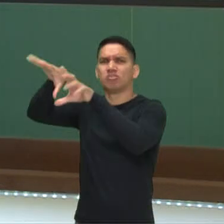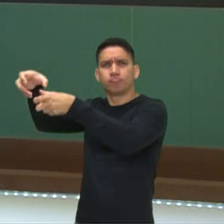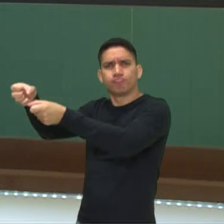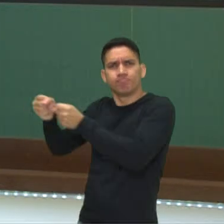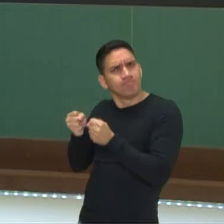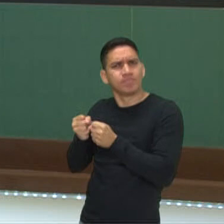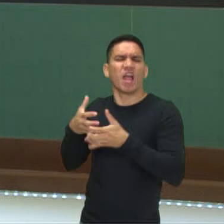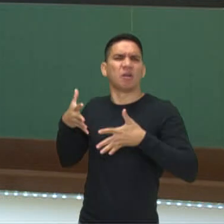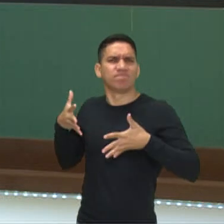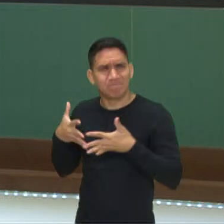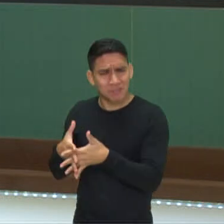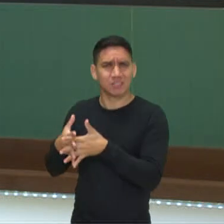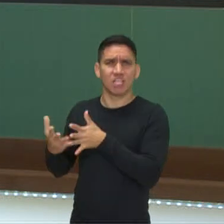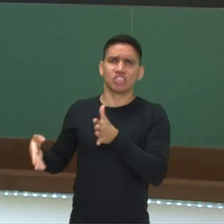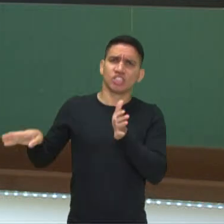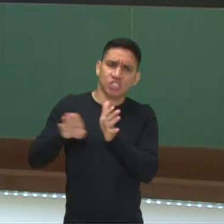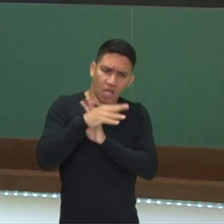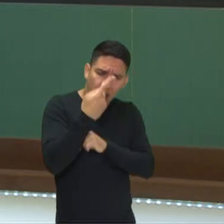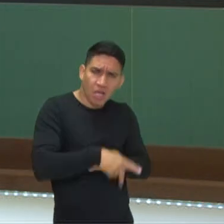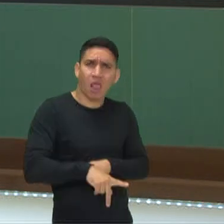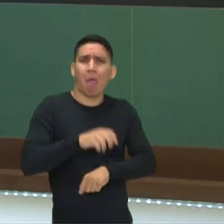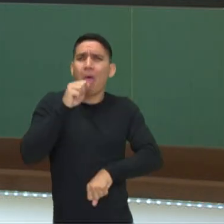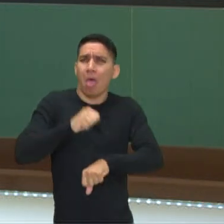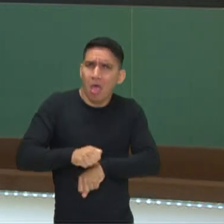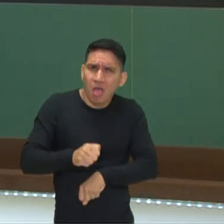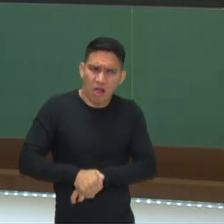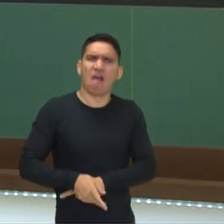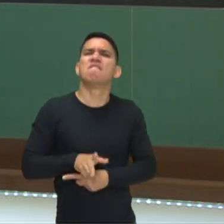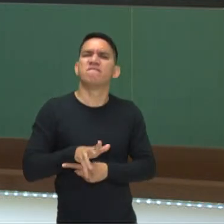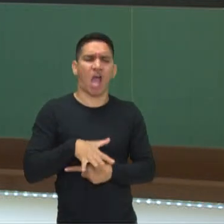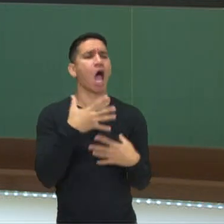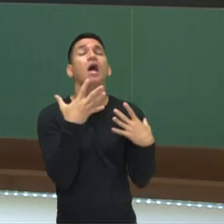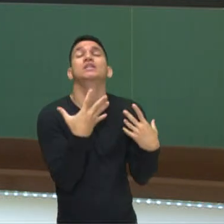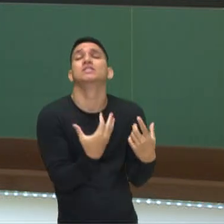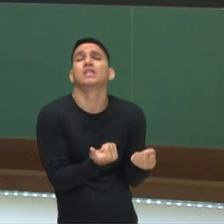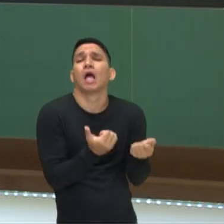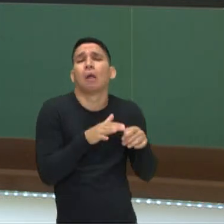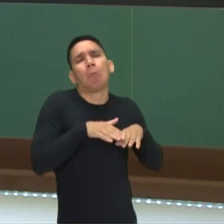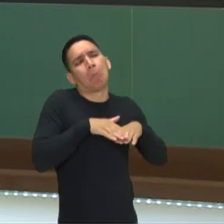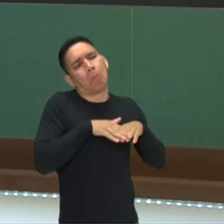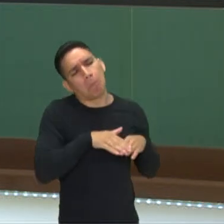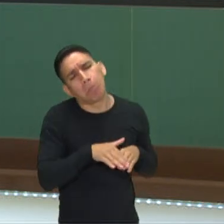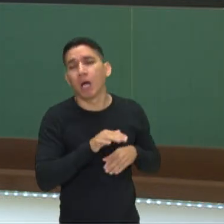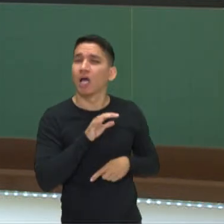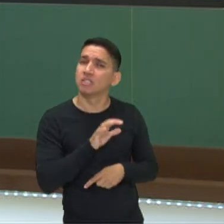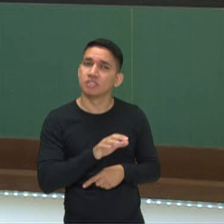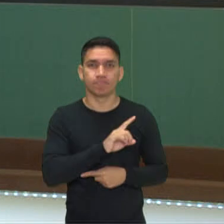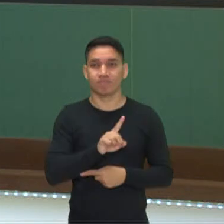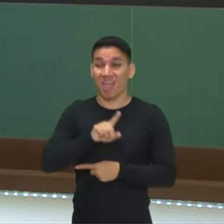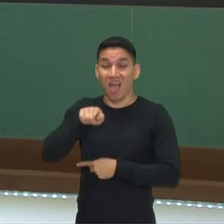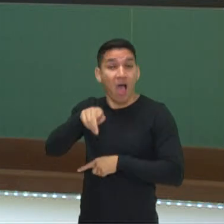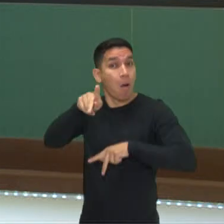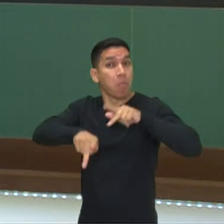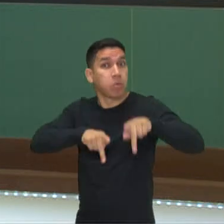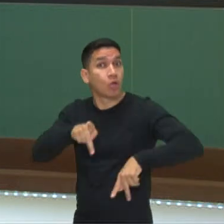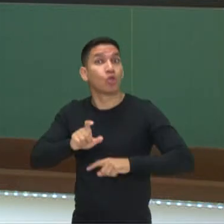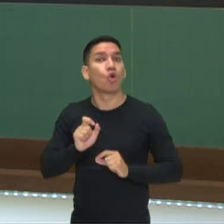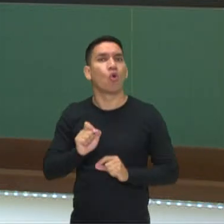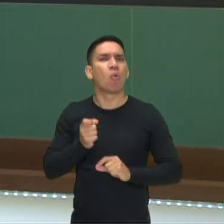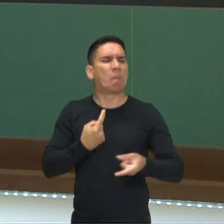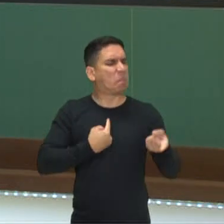tão complicada, numa situação de tanta miséria, que eles vão se colocar nessa posição. Essas populações, elas vão